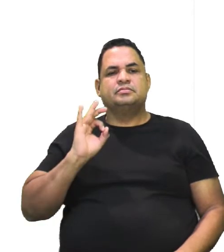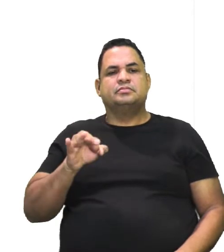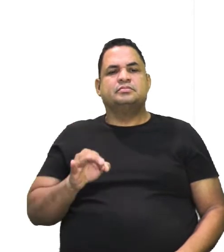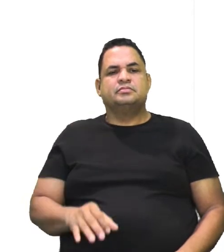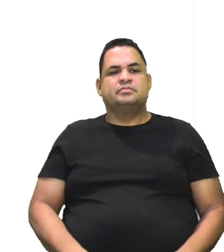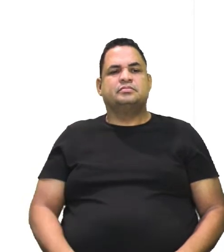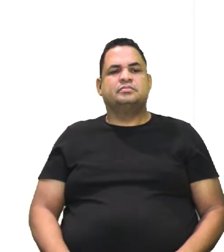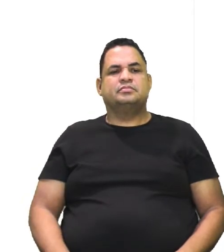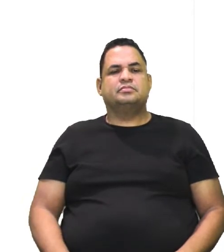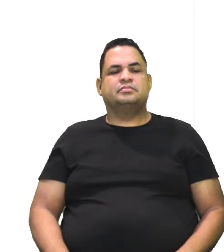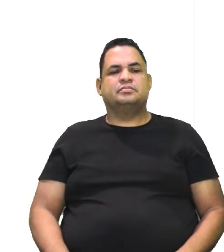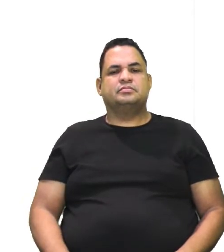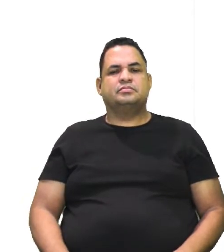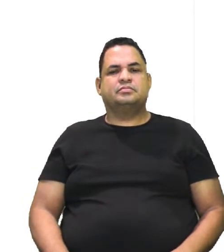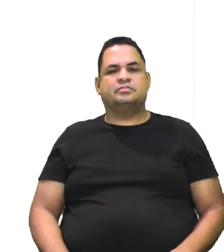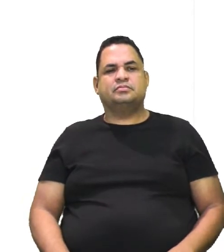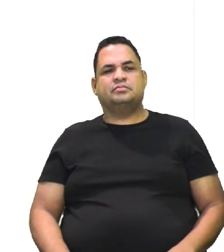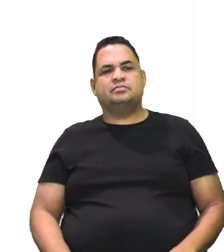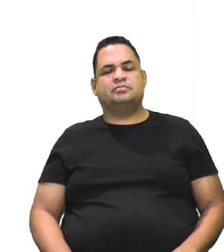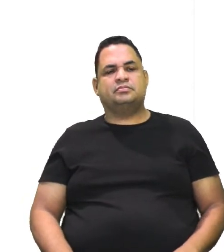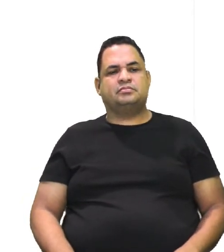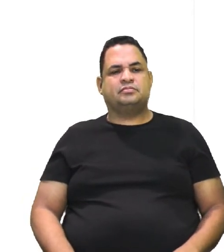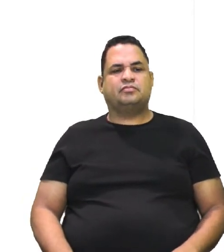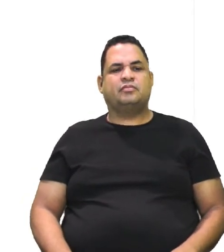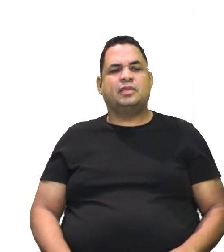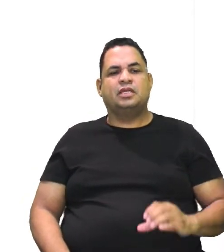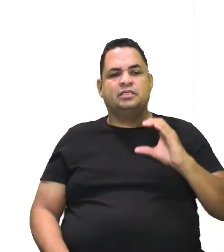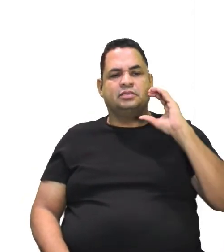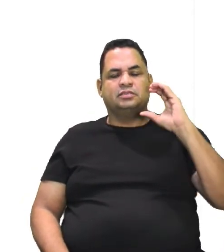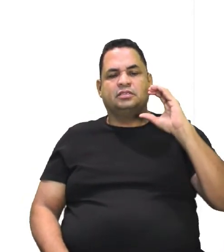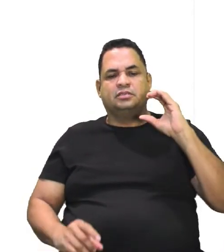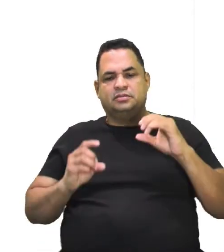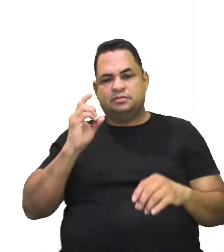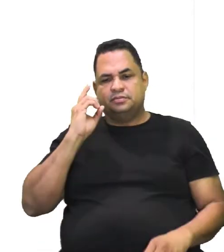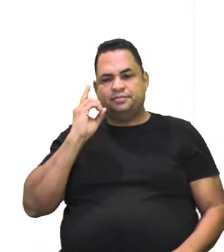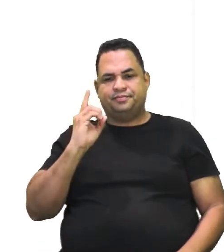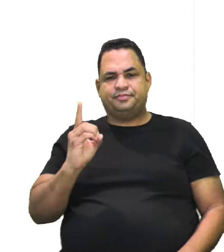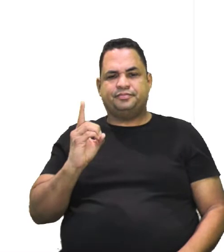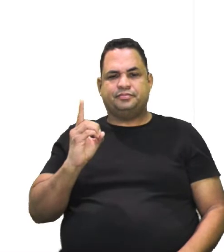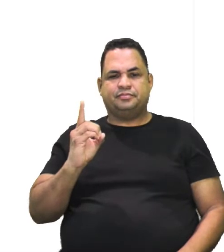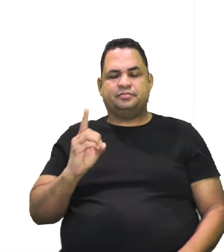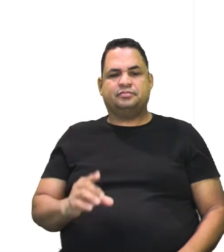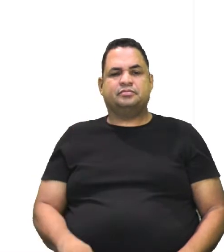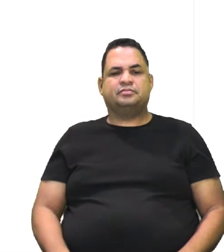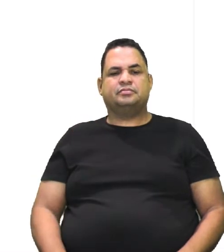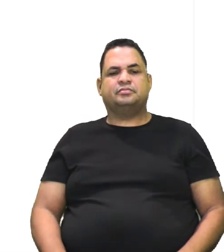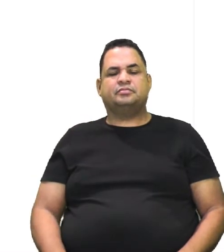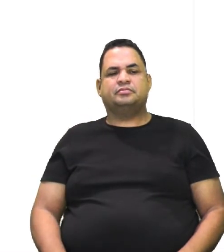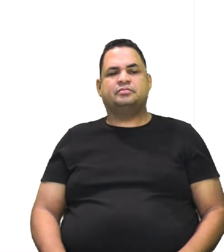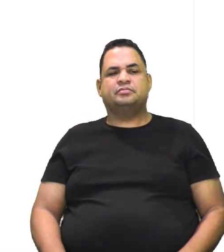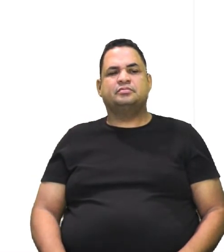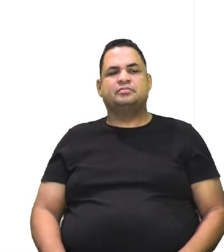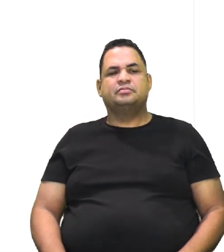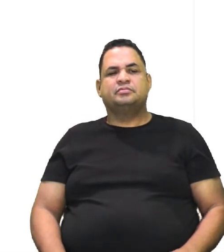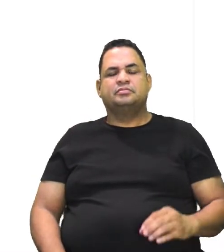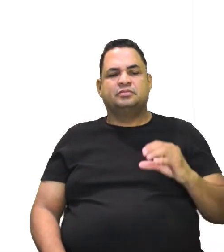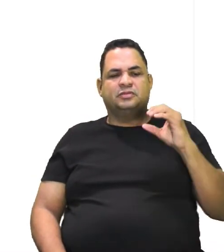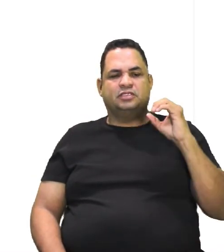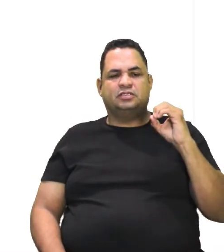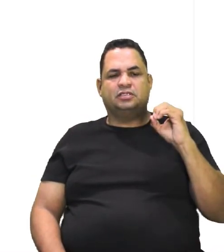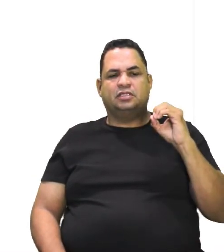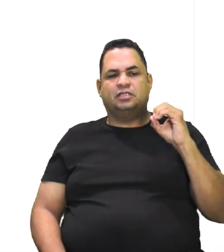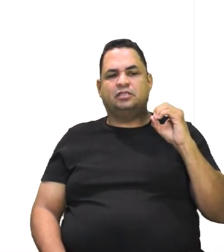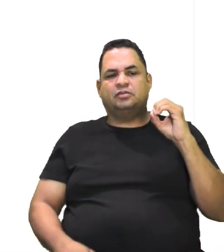Certo? Certo. Vamos agora ao ponto C e D. Vamos lá, o ponto C, 0 para X. E